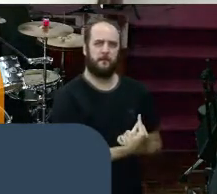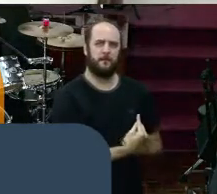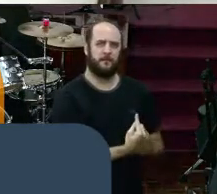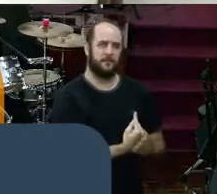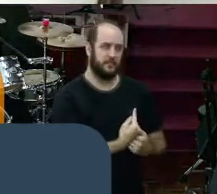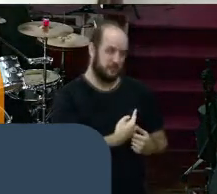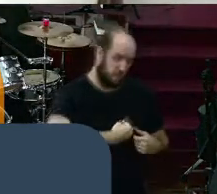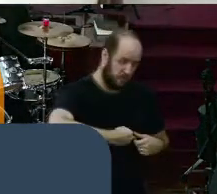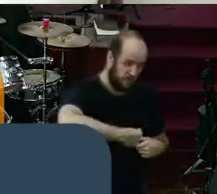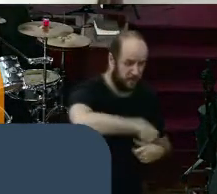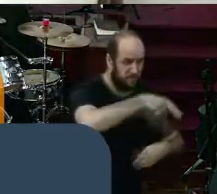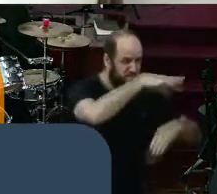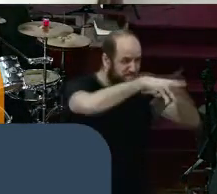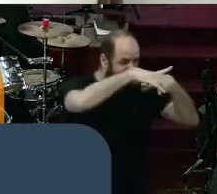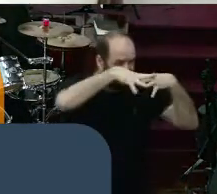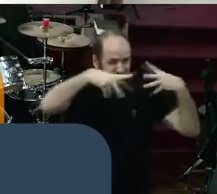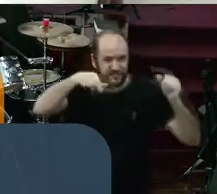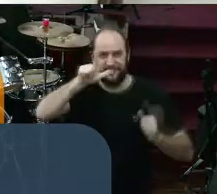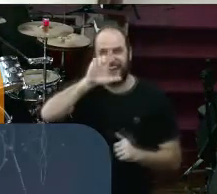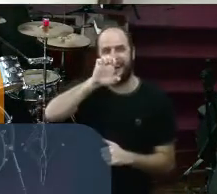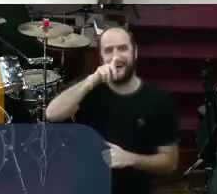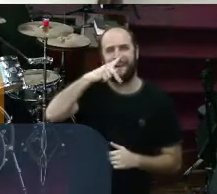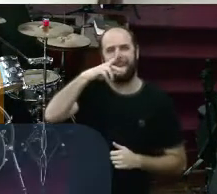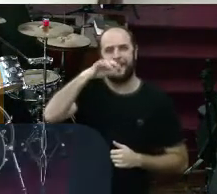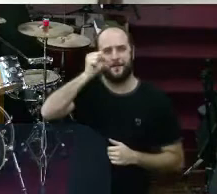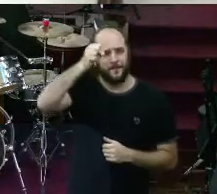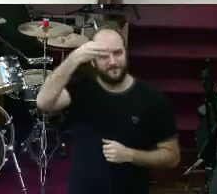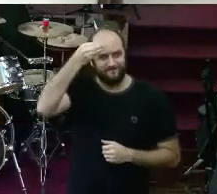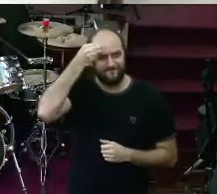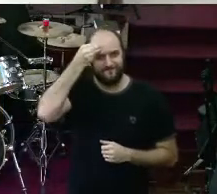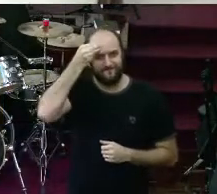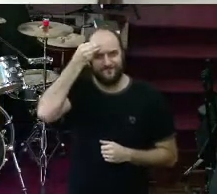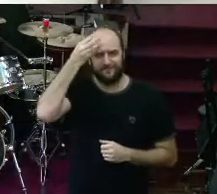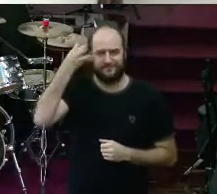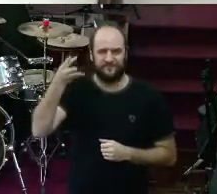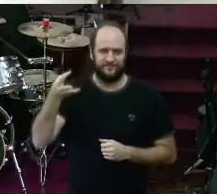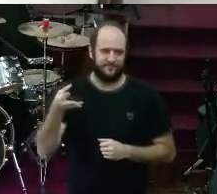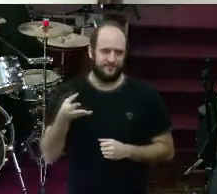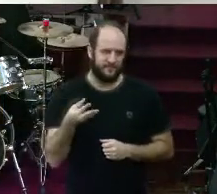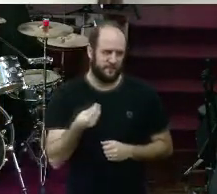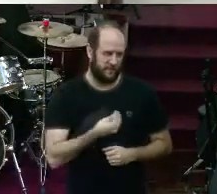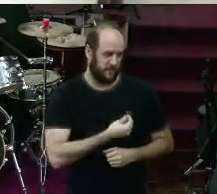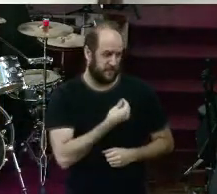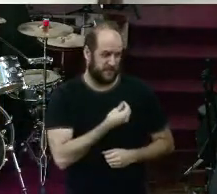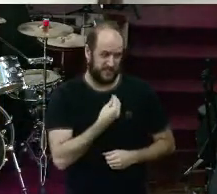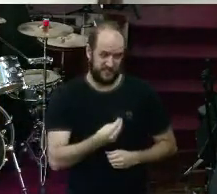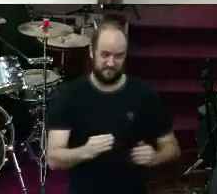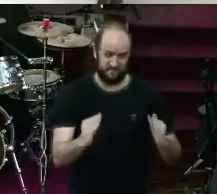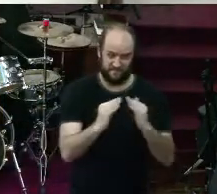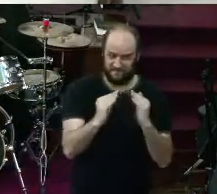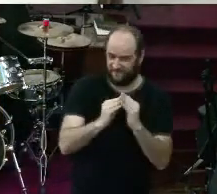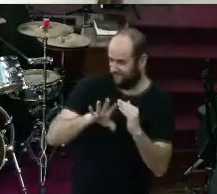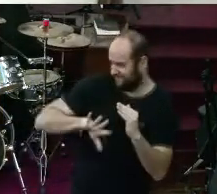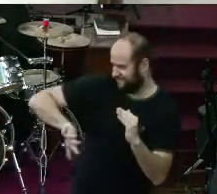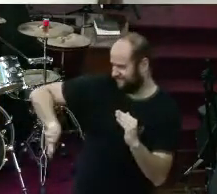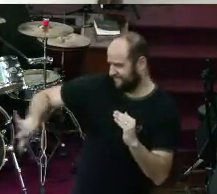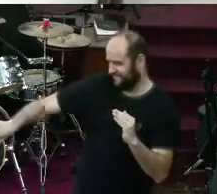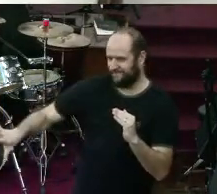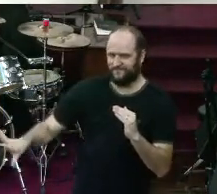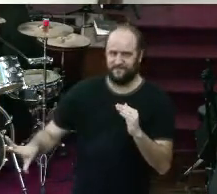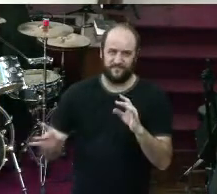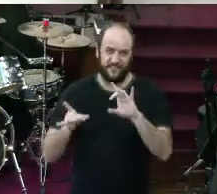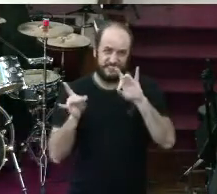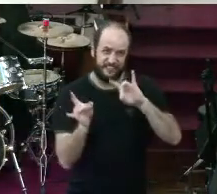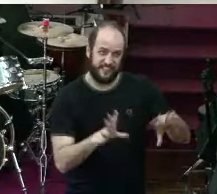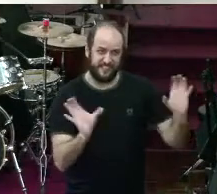lepra. Ele não pôde mais continuar o seu reinado do palácio, mas teve que morar numa casa retirada. E nós sabemos que